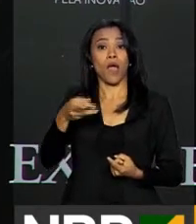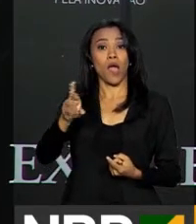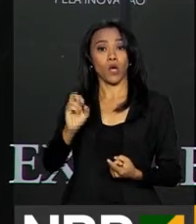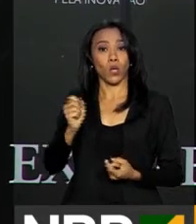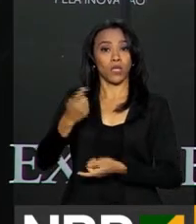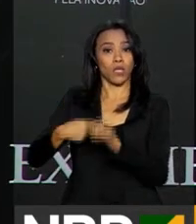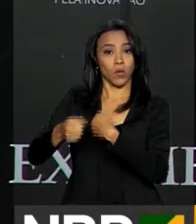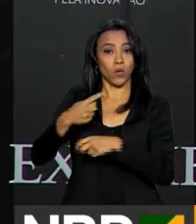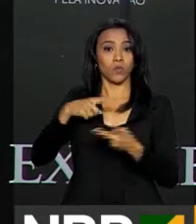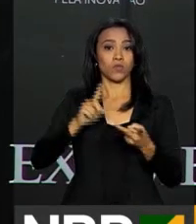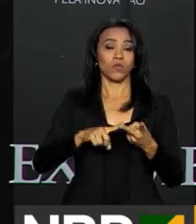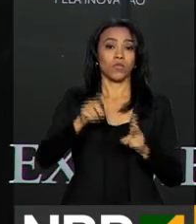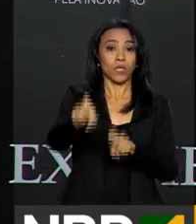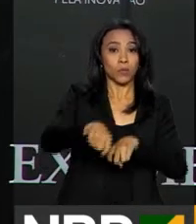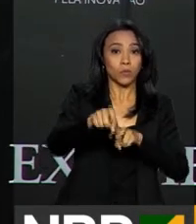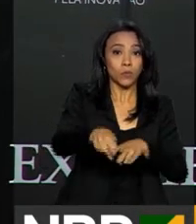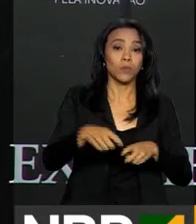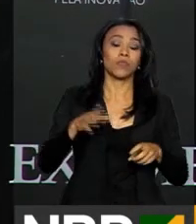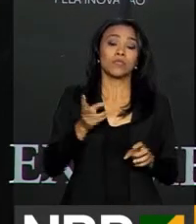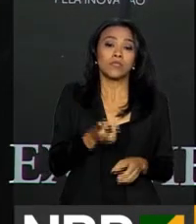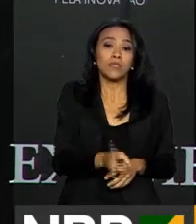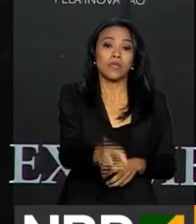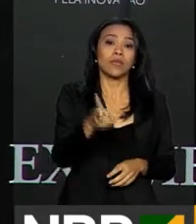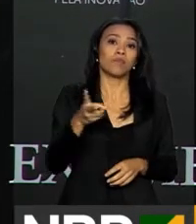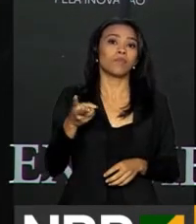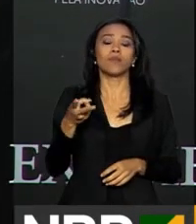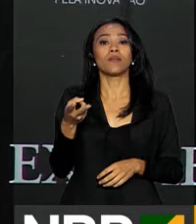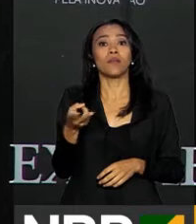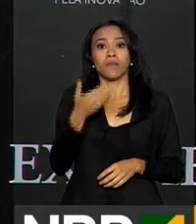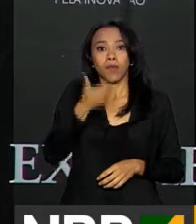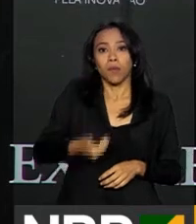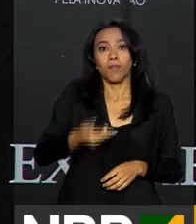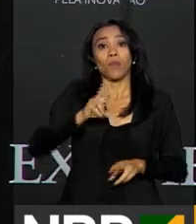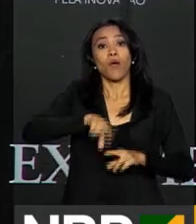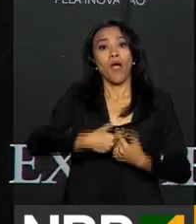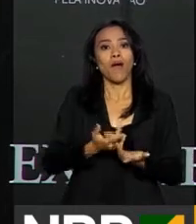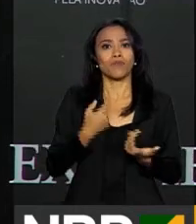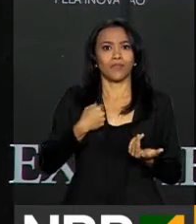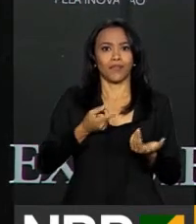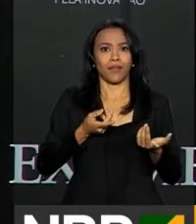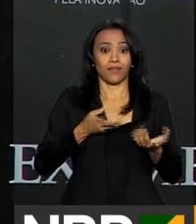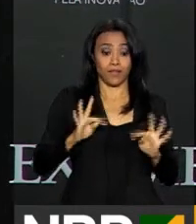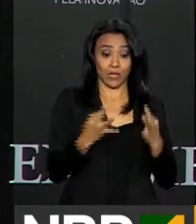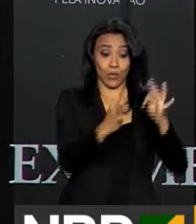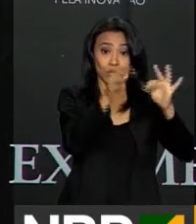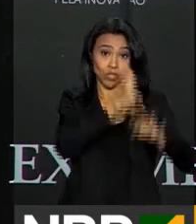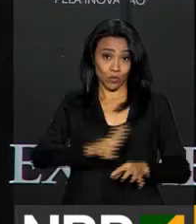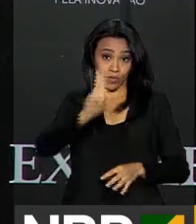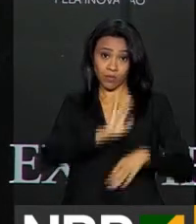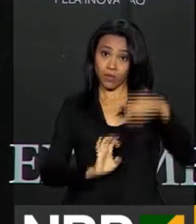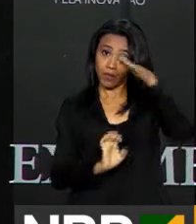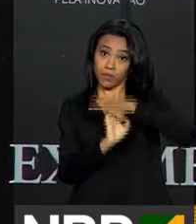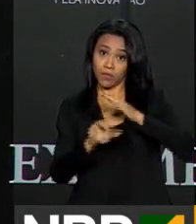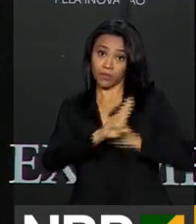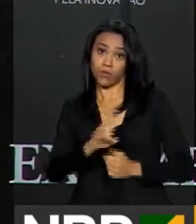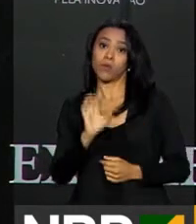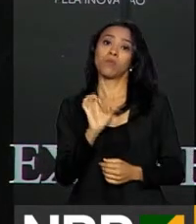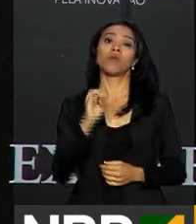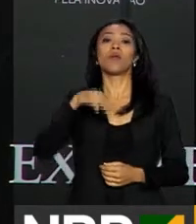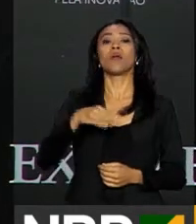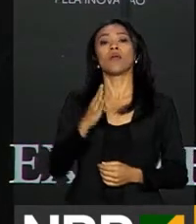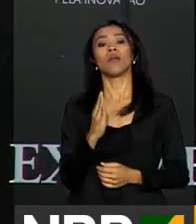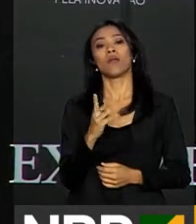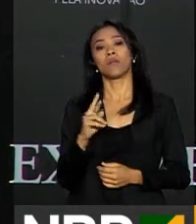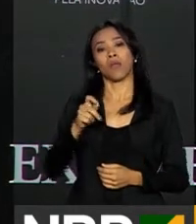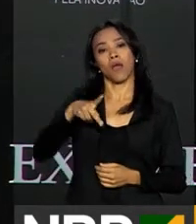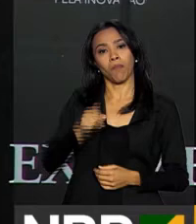sou muito demandado em função da evolução tecnológica da Embrapa. A Embrapa, no geral, é muito solicitada, os nossos técnicos,